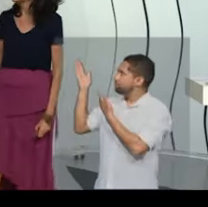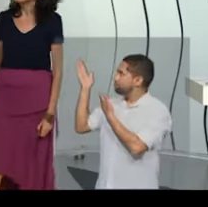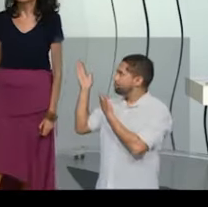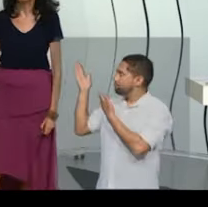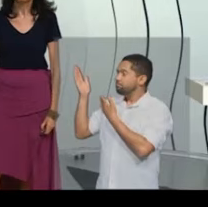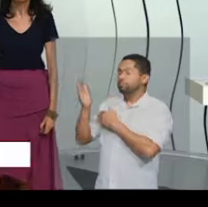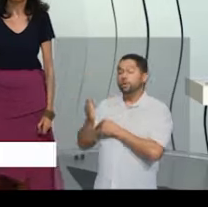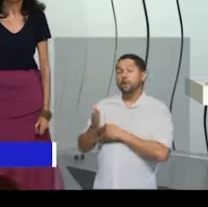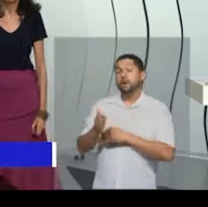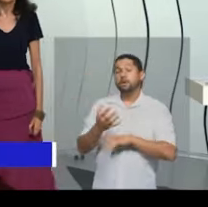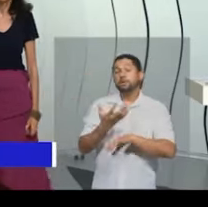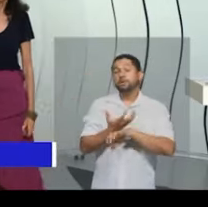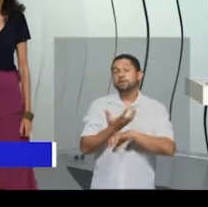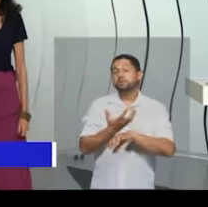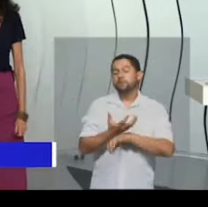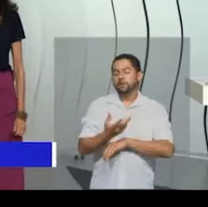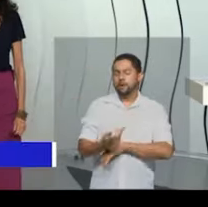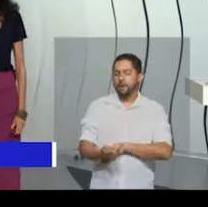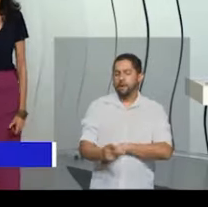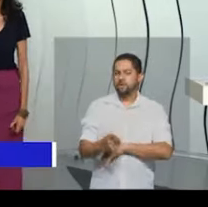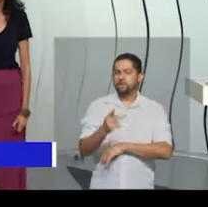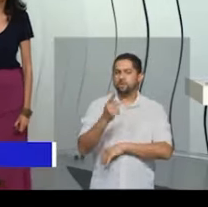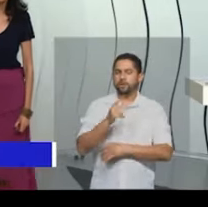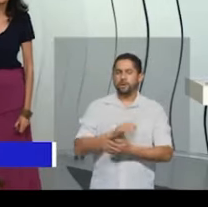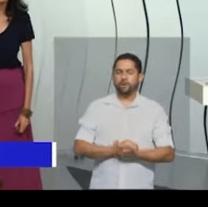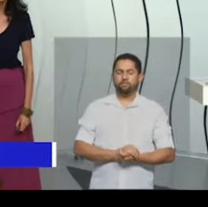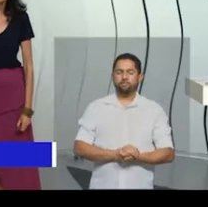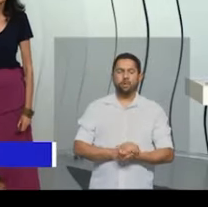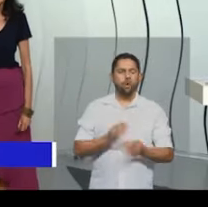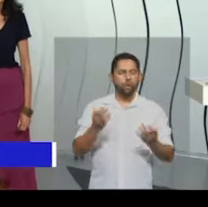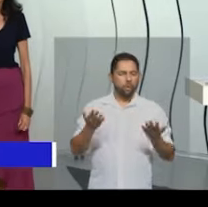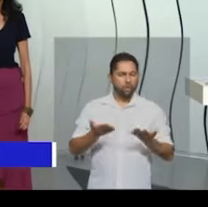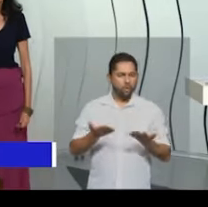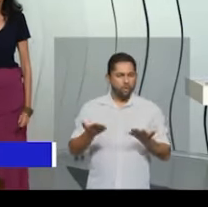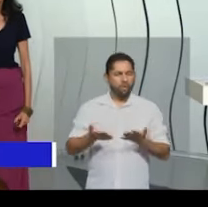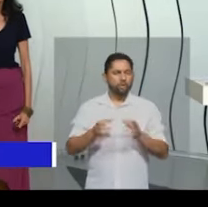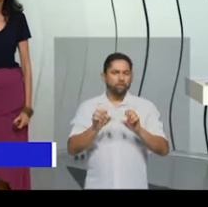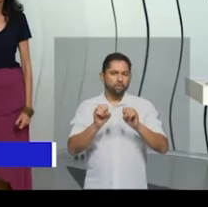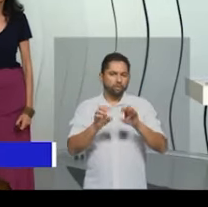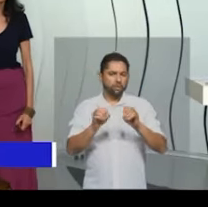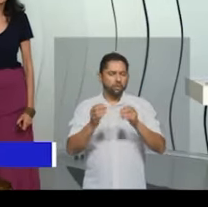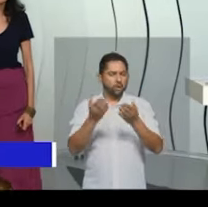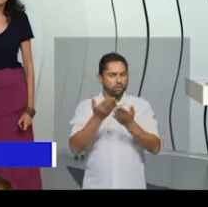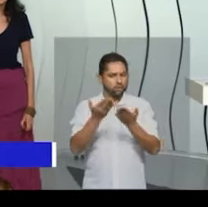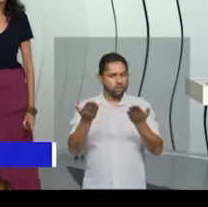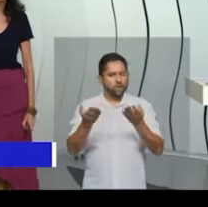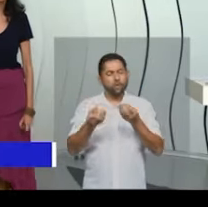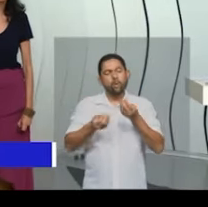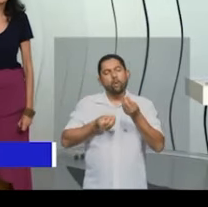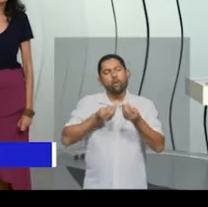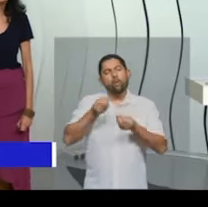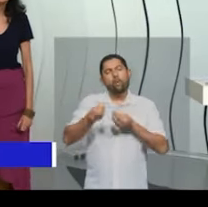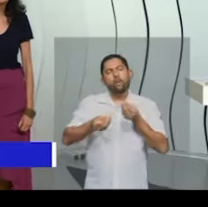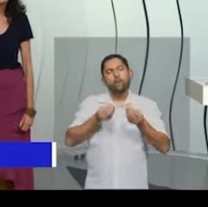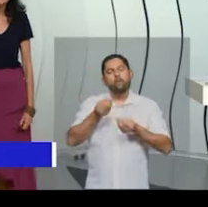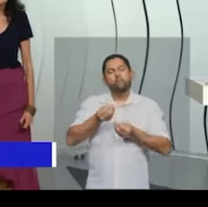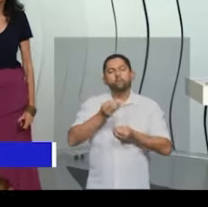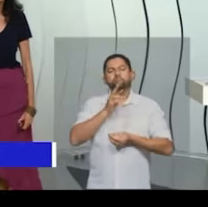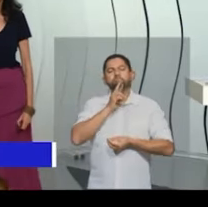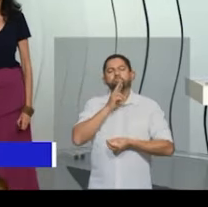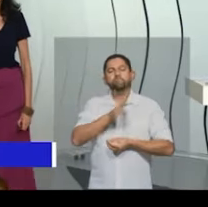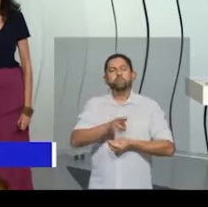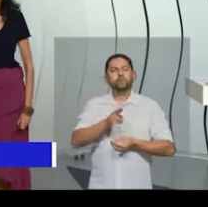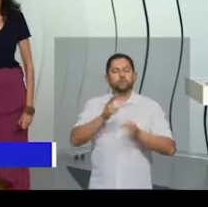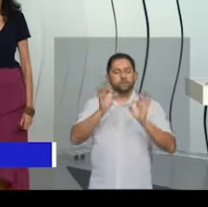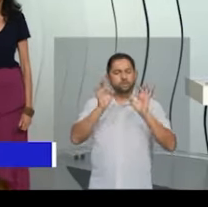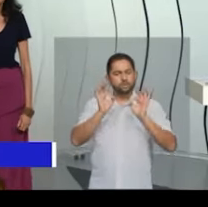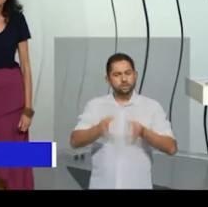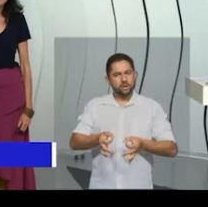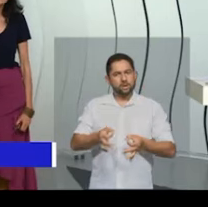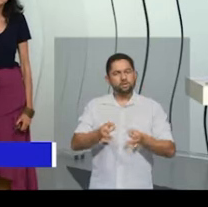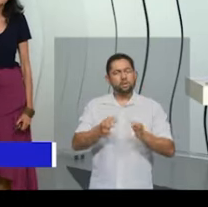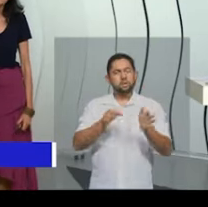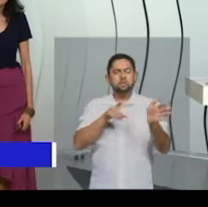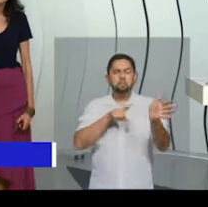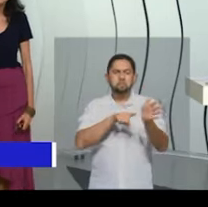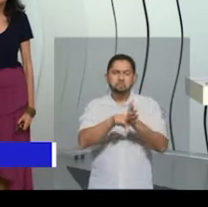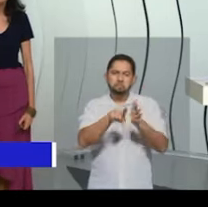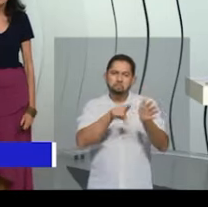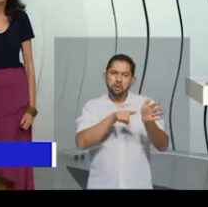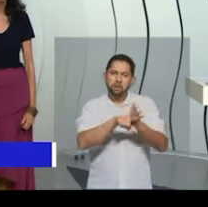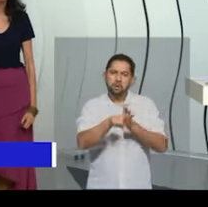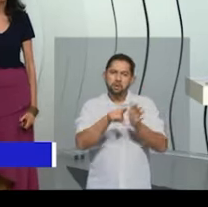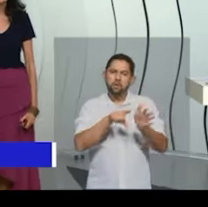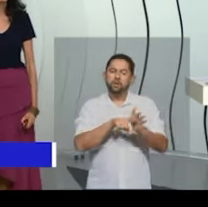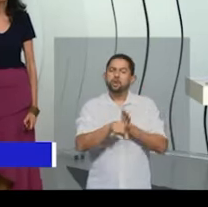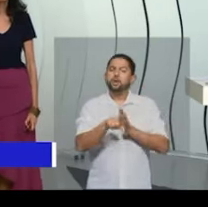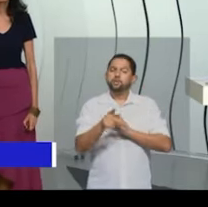estou aqui para ensinar vocês a como responder corretamente as questões de História